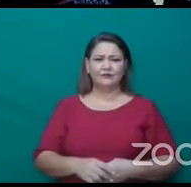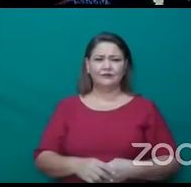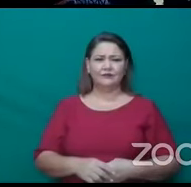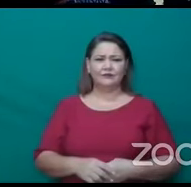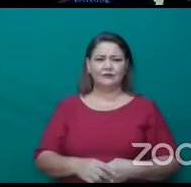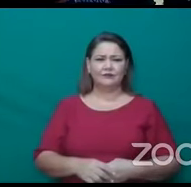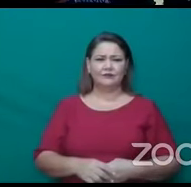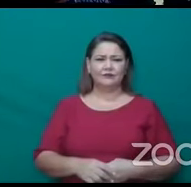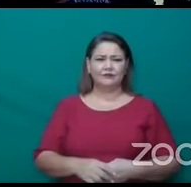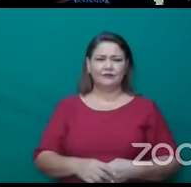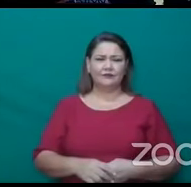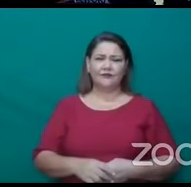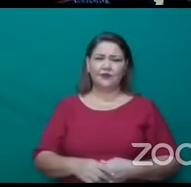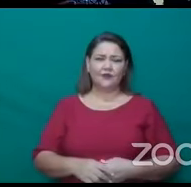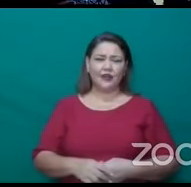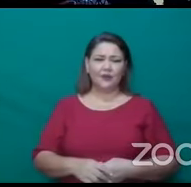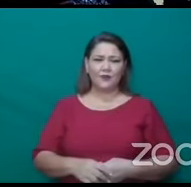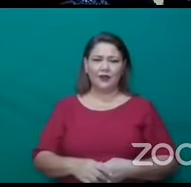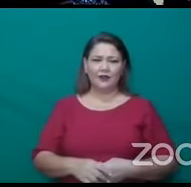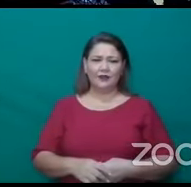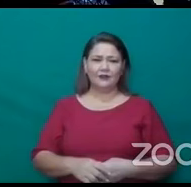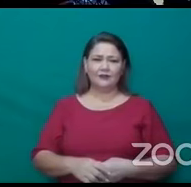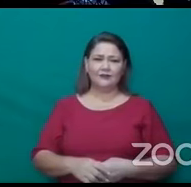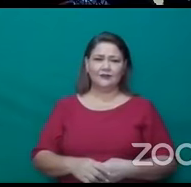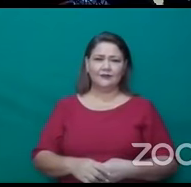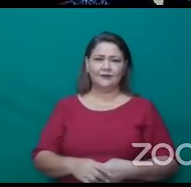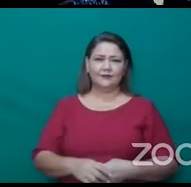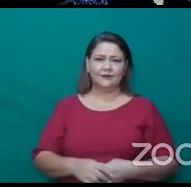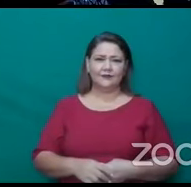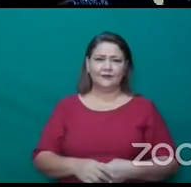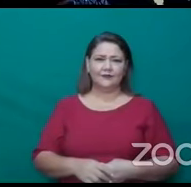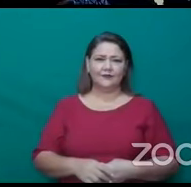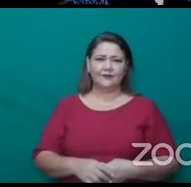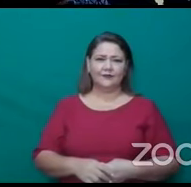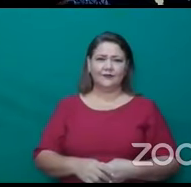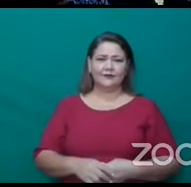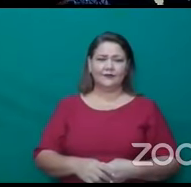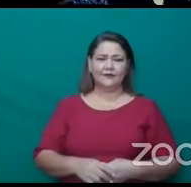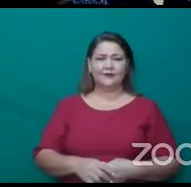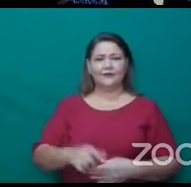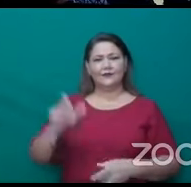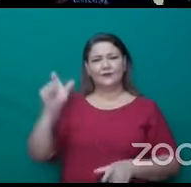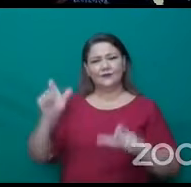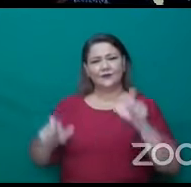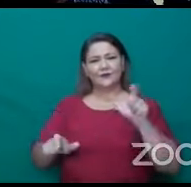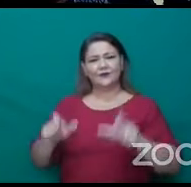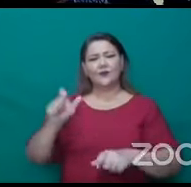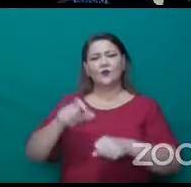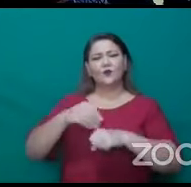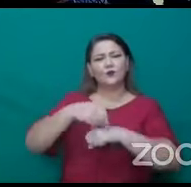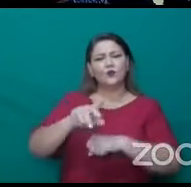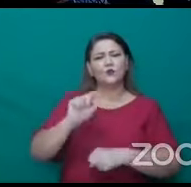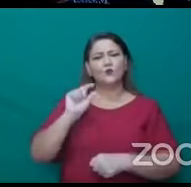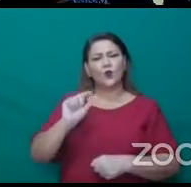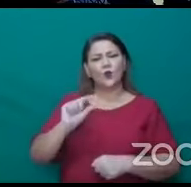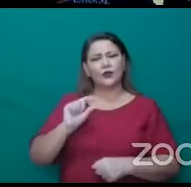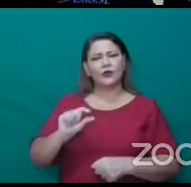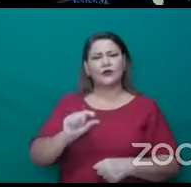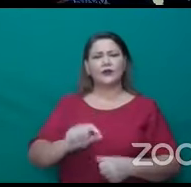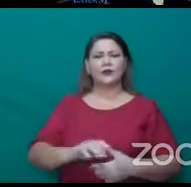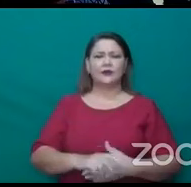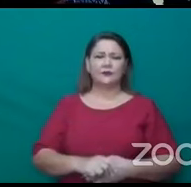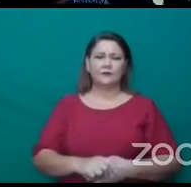isso para o atual, porque assim, a personagem, eu vou dar um pouquinho de spoiler, assim, a Sim, não personagem tem ela é jeito.